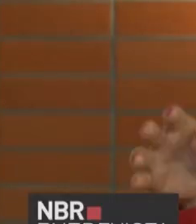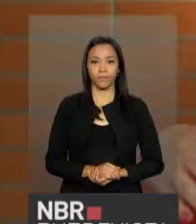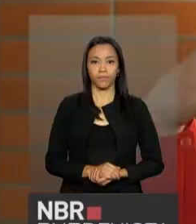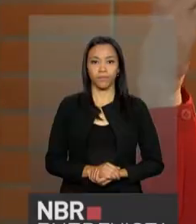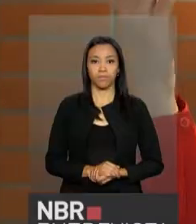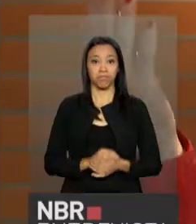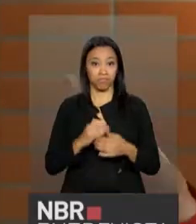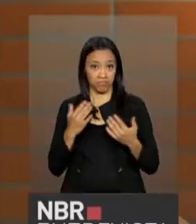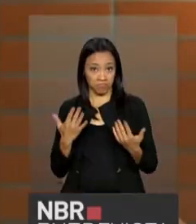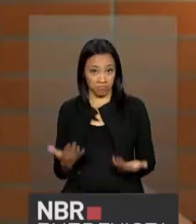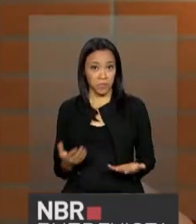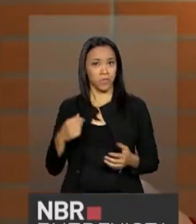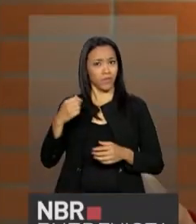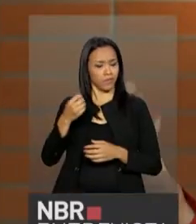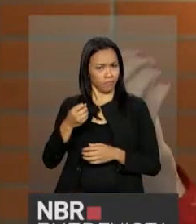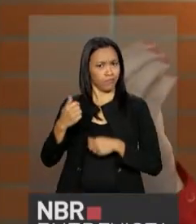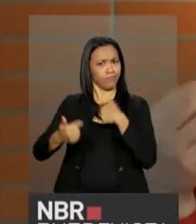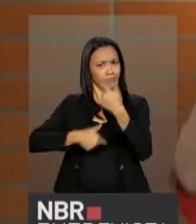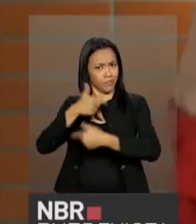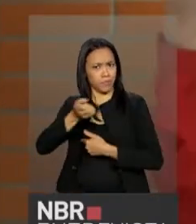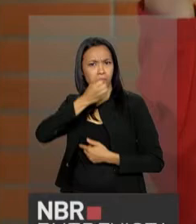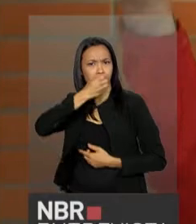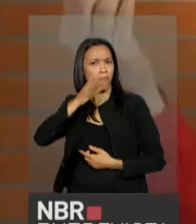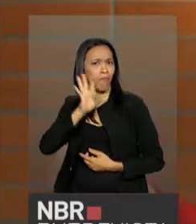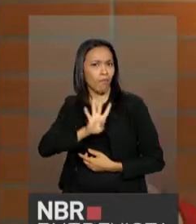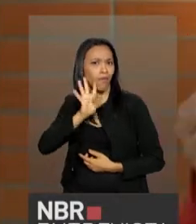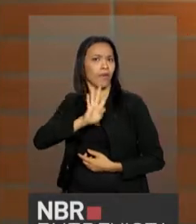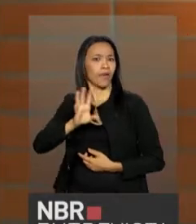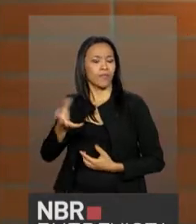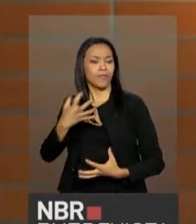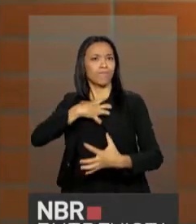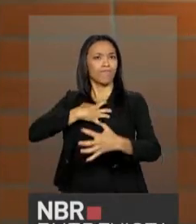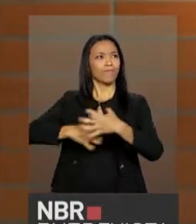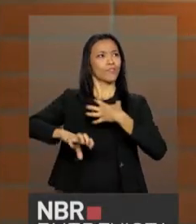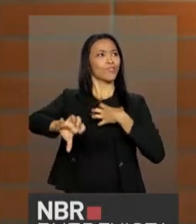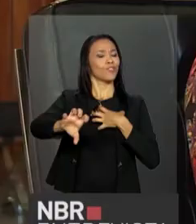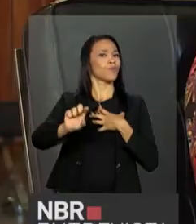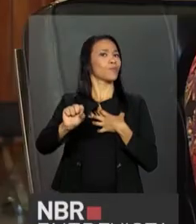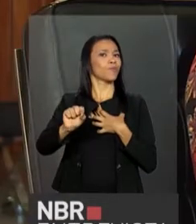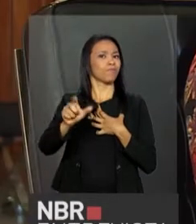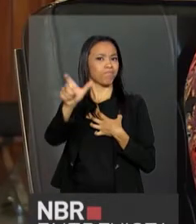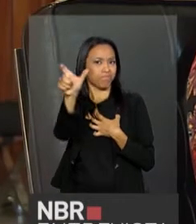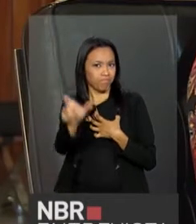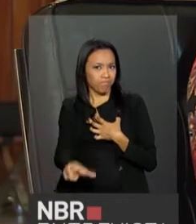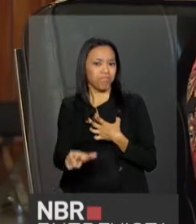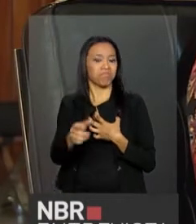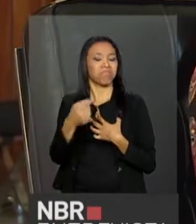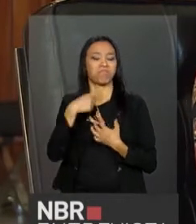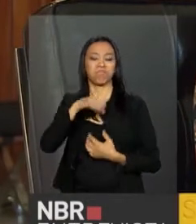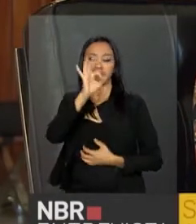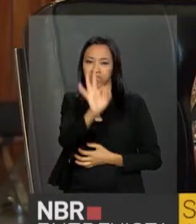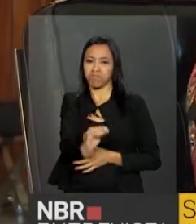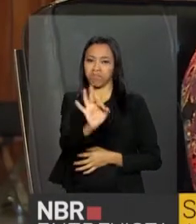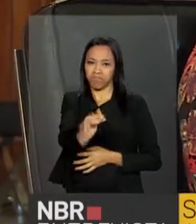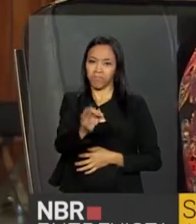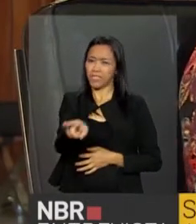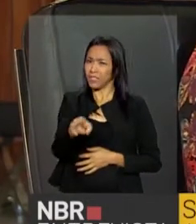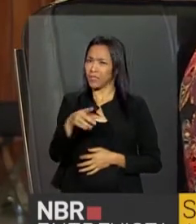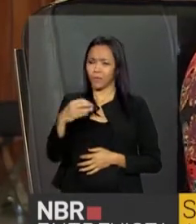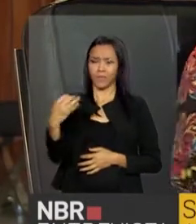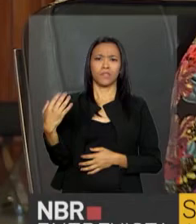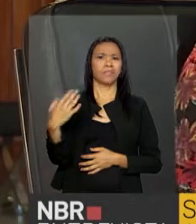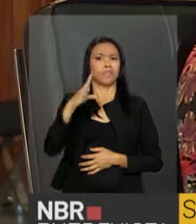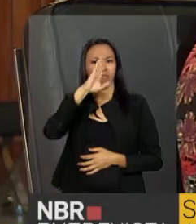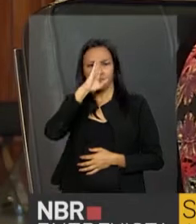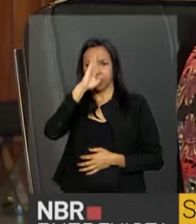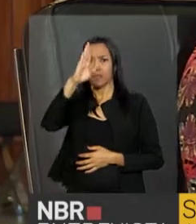Bem, essa é uma iniciativa muito bacana, porque faz com que a gente se coloque no lugar do outro, não é, professora? Sem dúvida. E isso é fundamental,